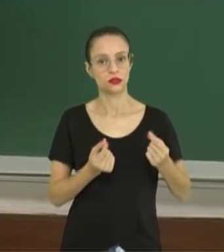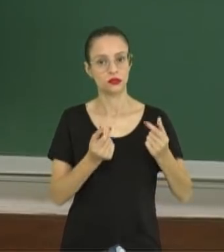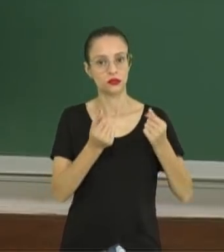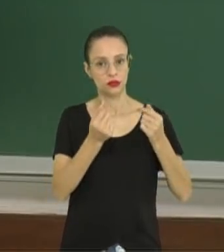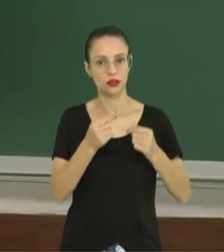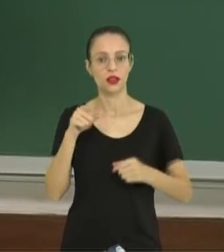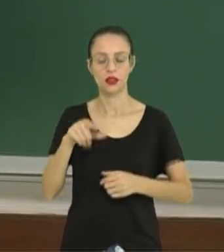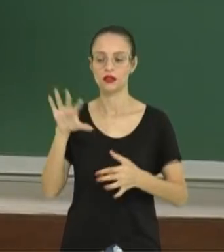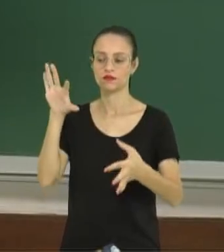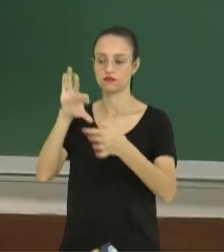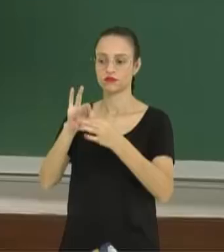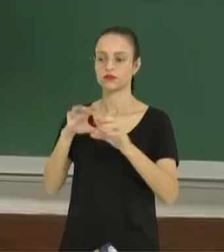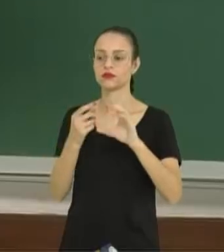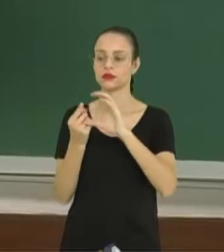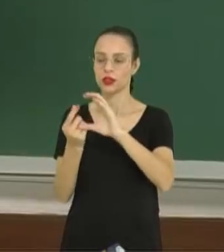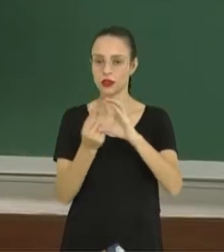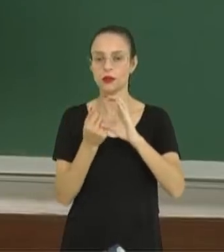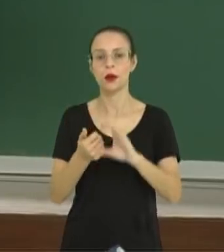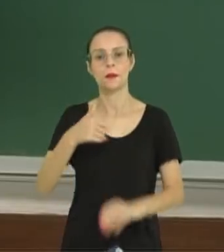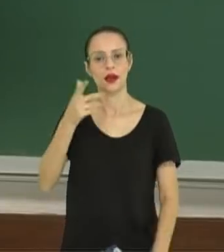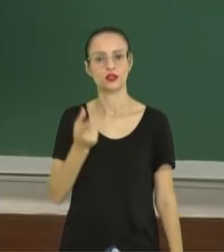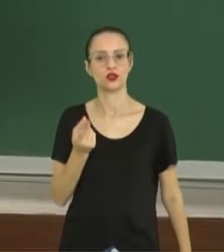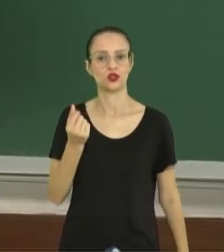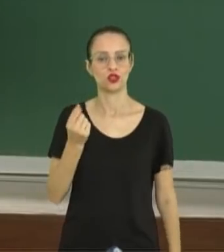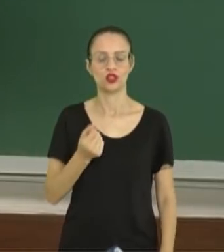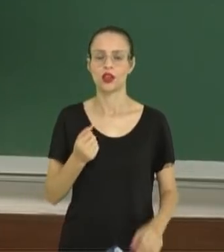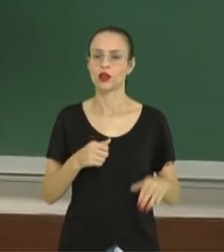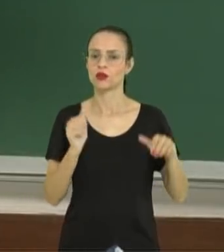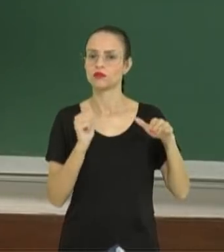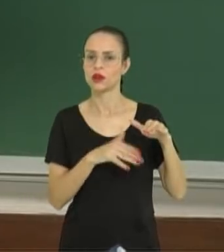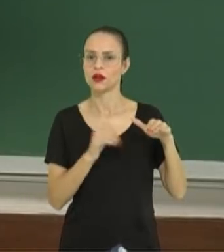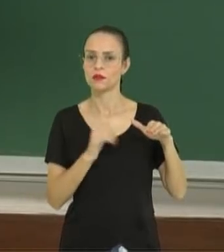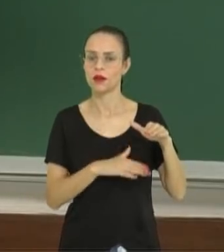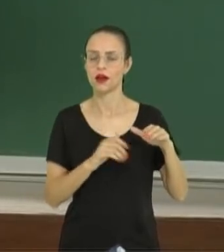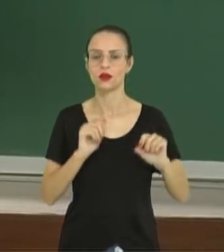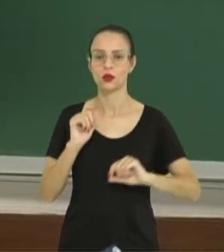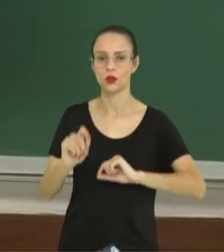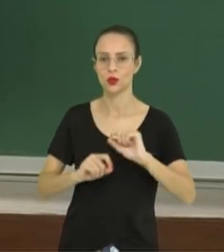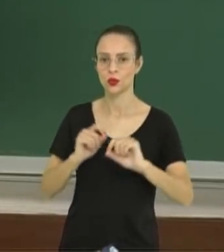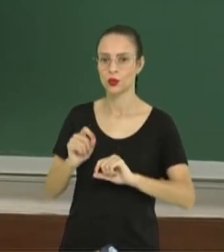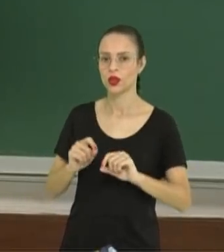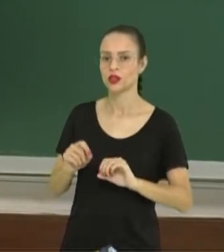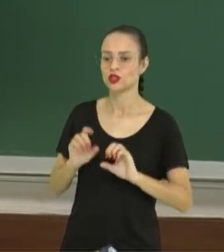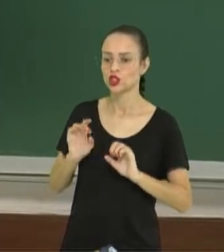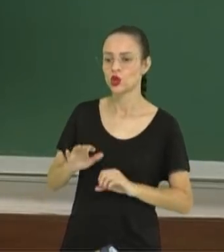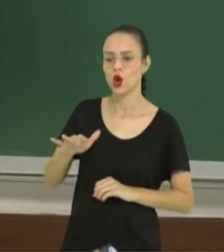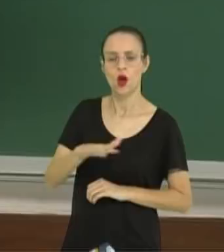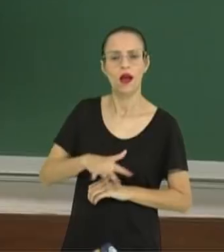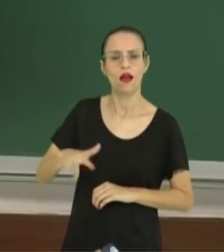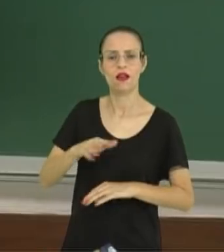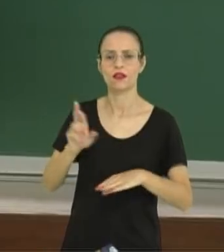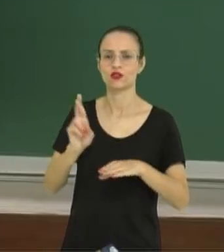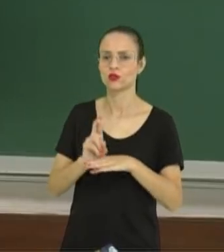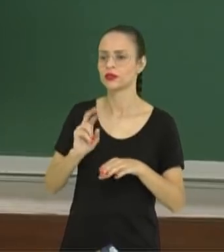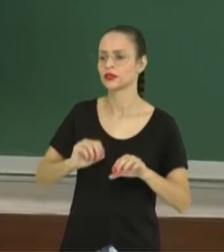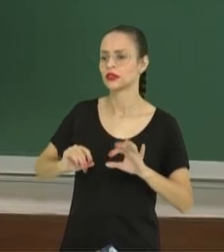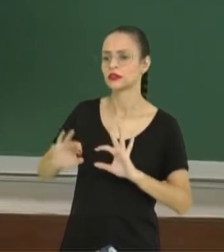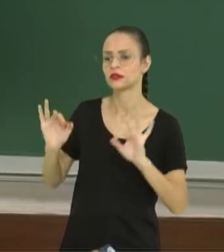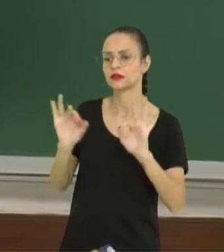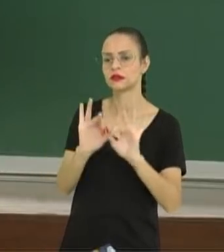ideal capitalista de acúmulo de riqueza, sai daquela subsistência, daquela sustentabilidade do feudo, da